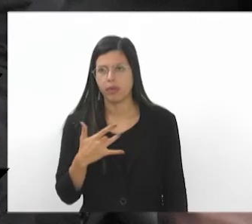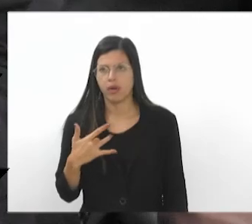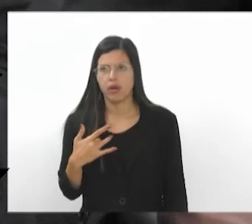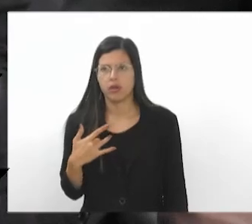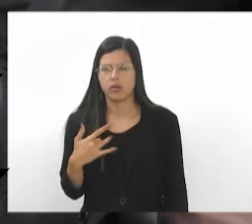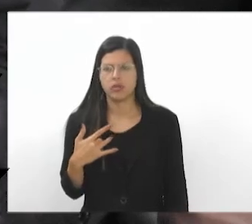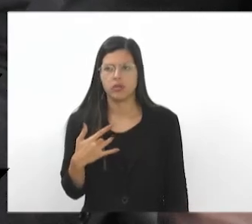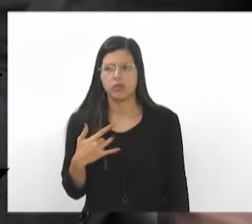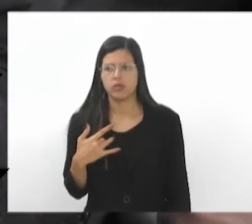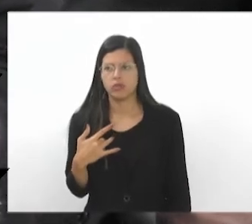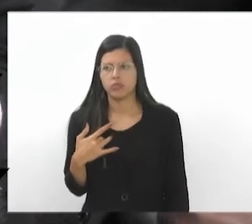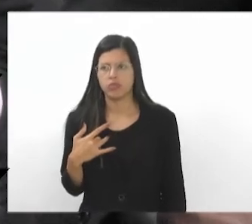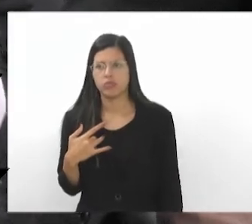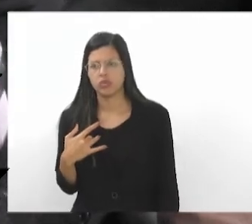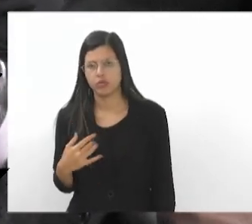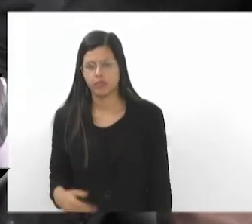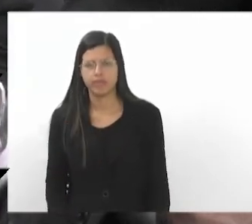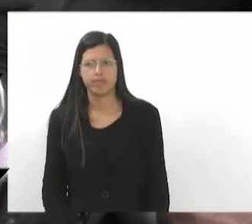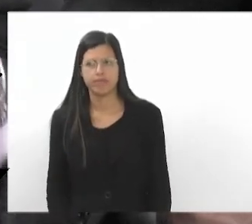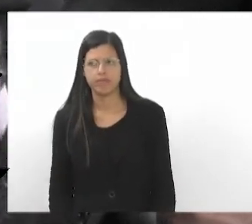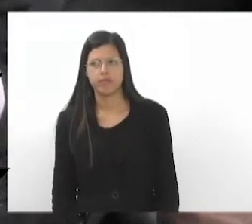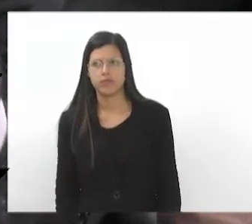E isso estava sendo